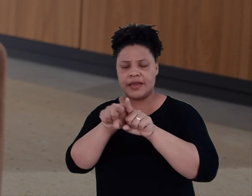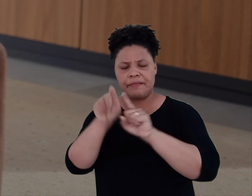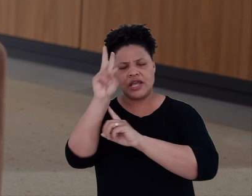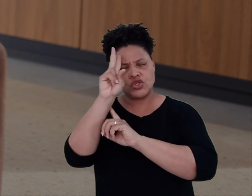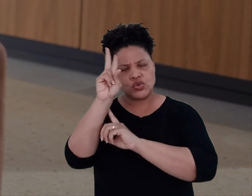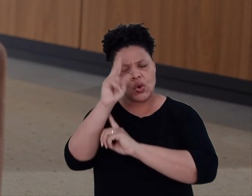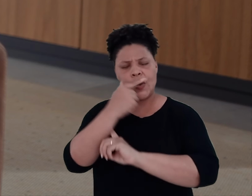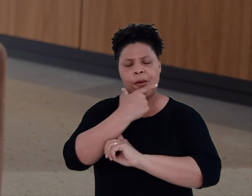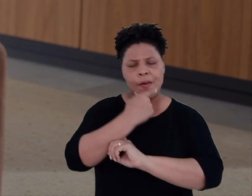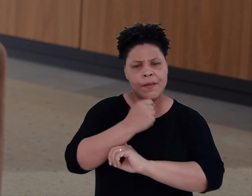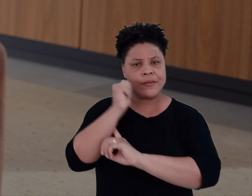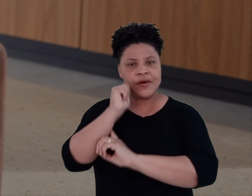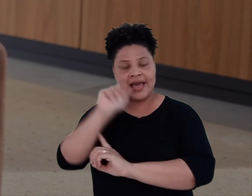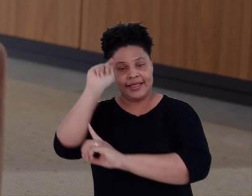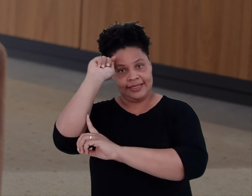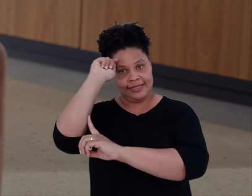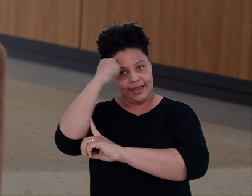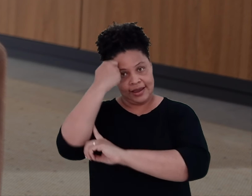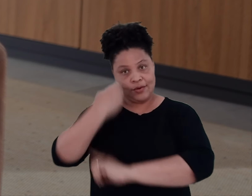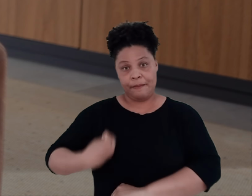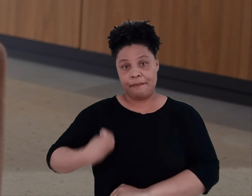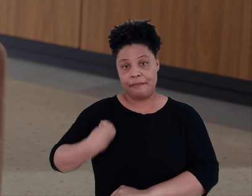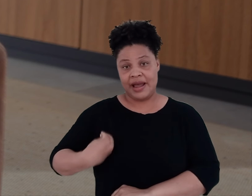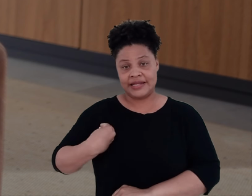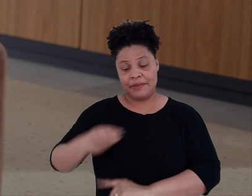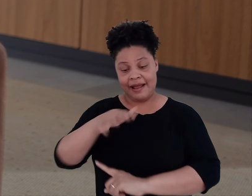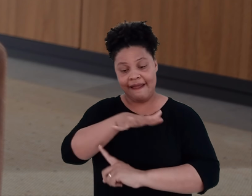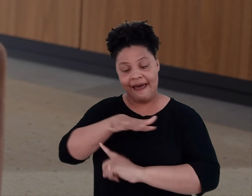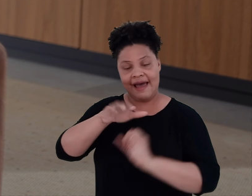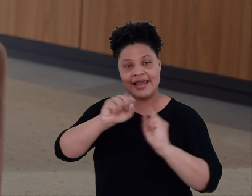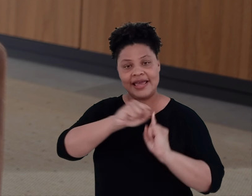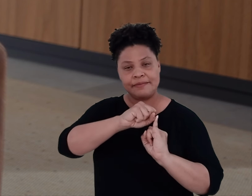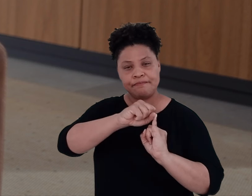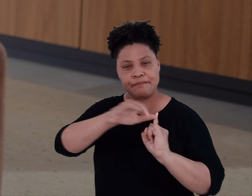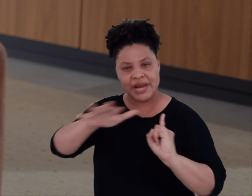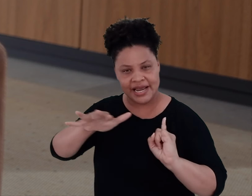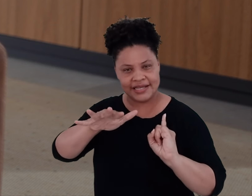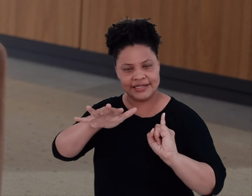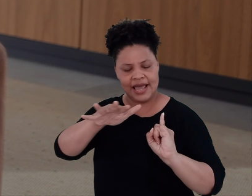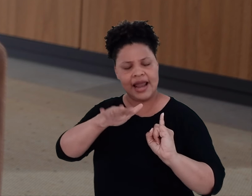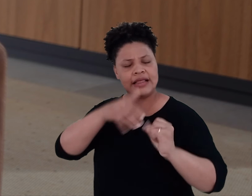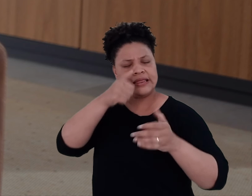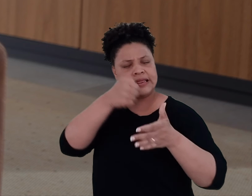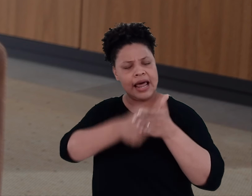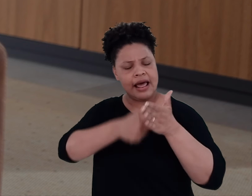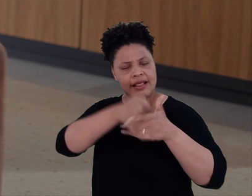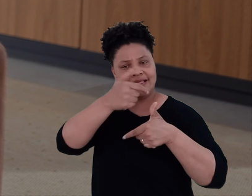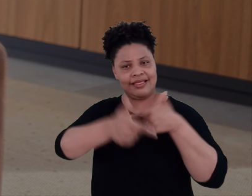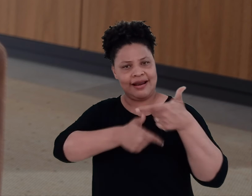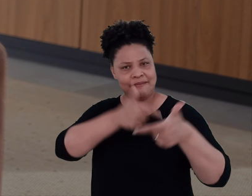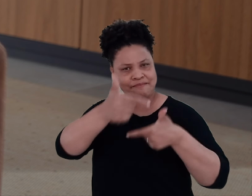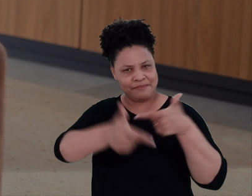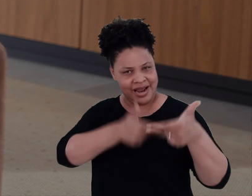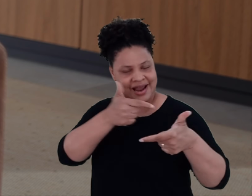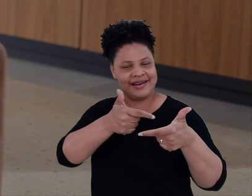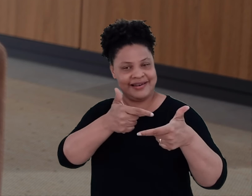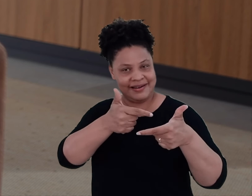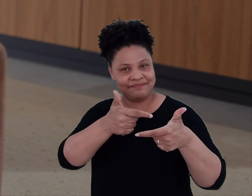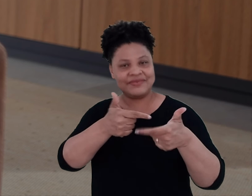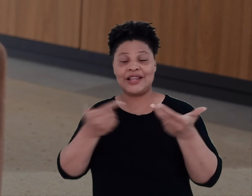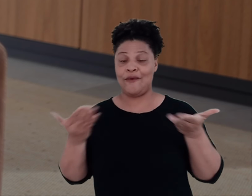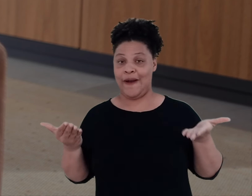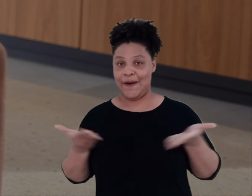homens negros e mulheres negras que participaram da imprensa antes mesmo da abolição e no pós-abolição. Agora a